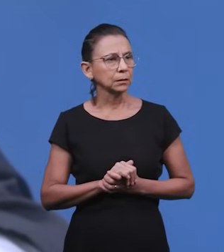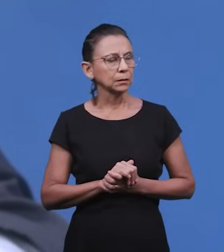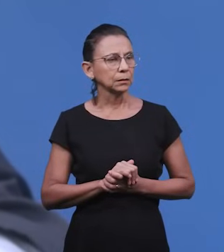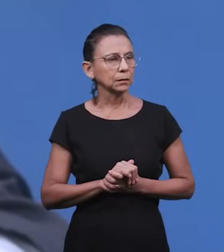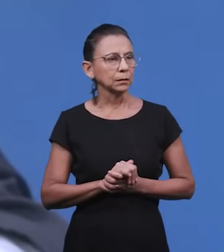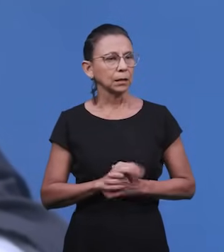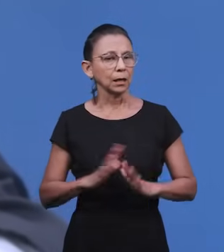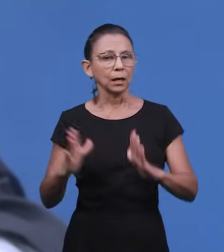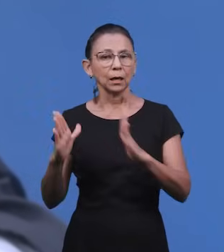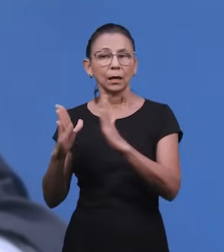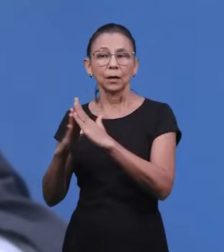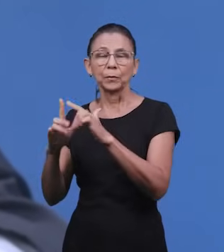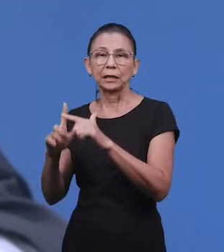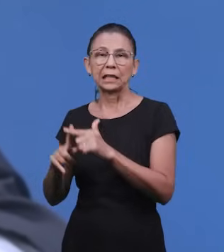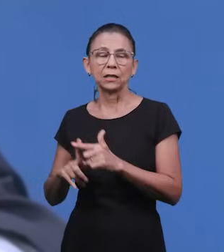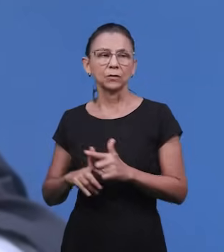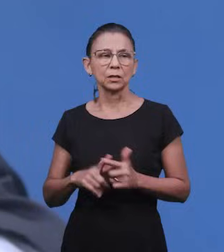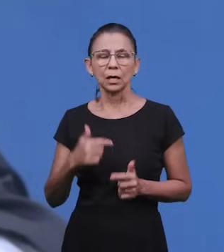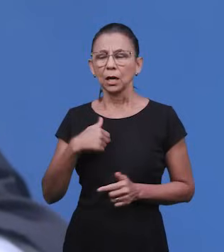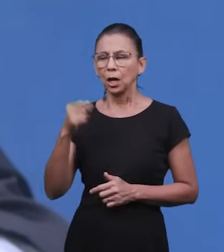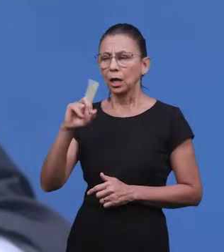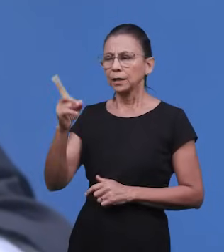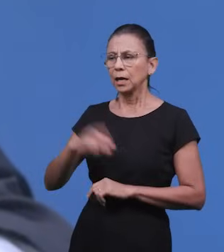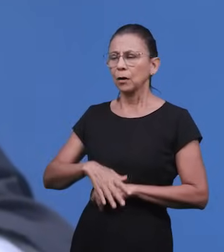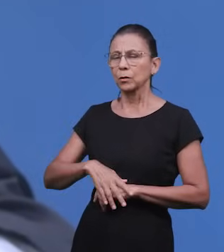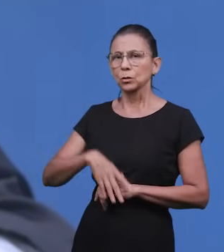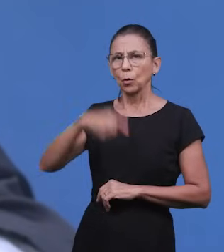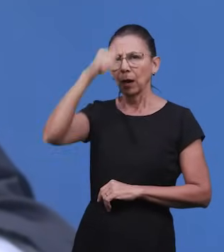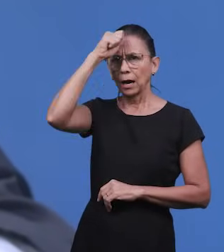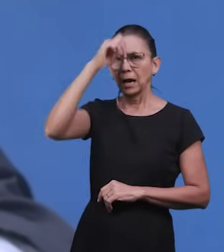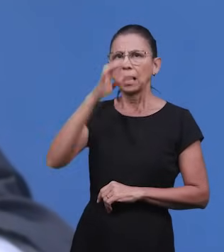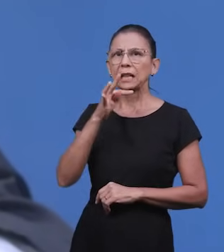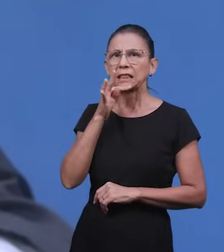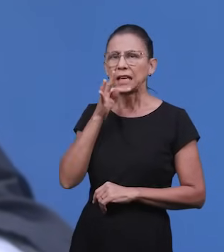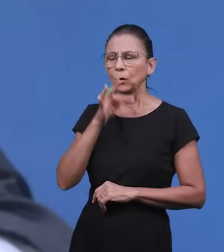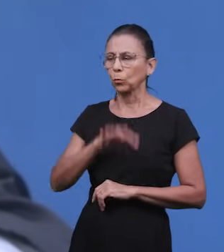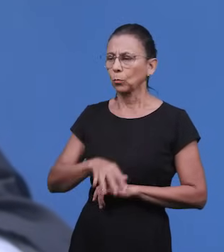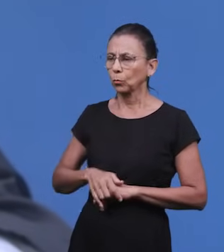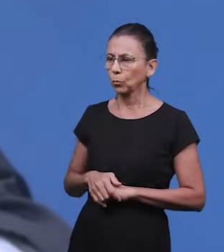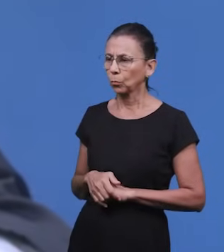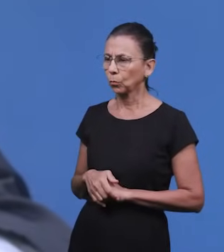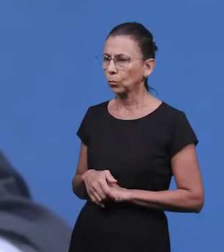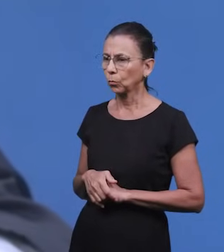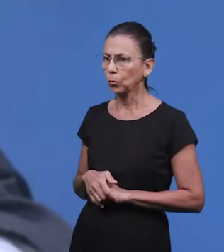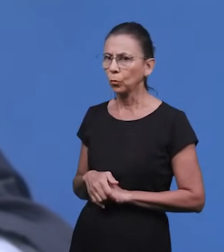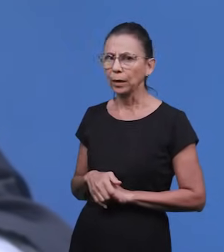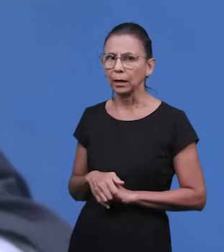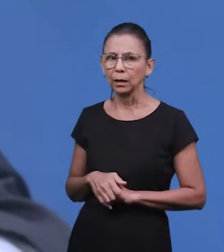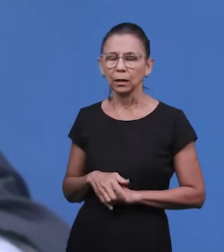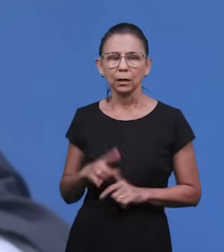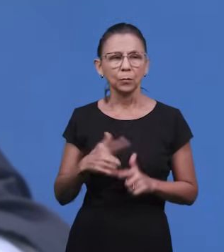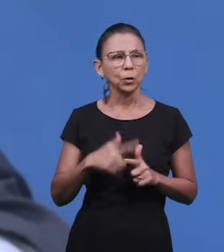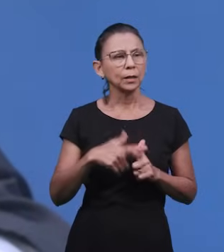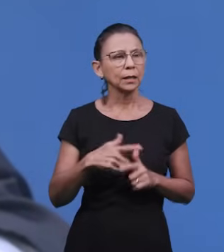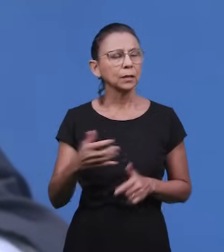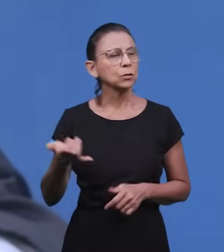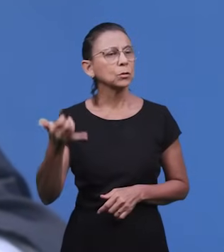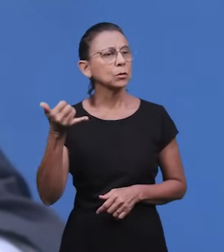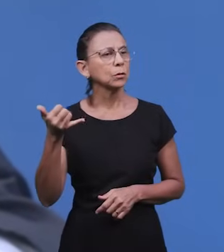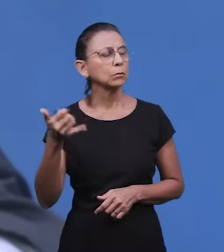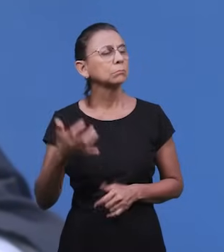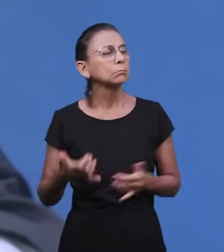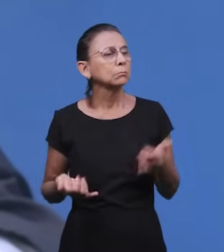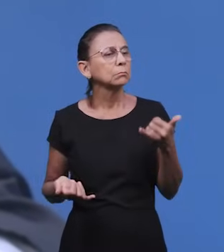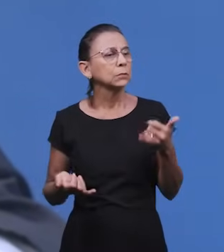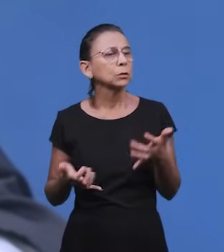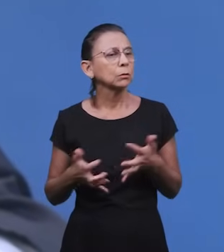ateu. Já me deu uma cortada. Eu falei, tá bom, não tem problema não. Mas por que o senhor ligou e tal?